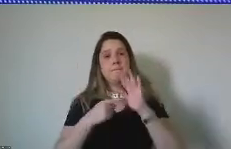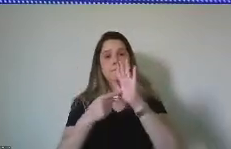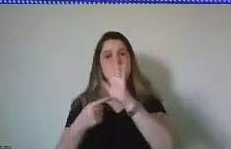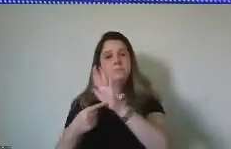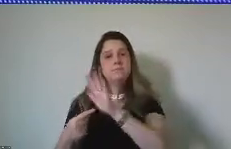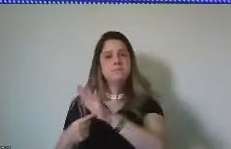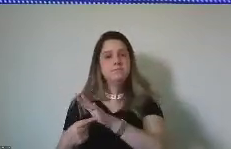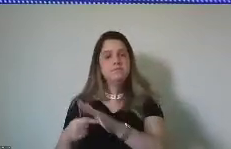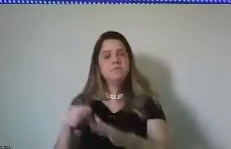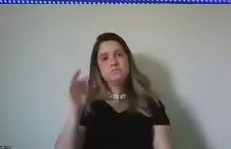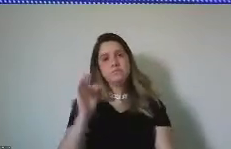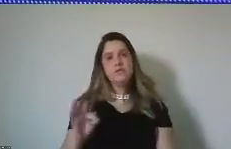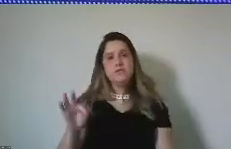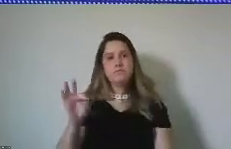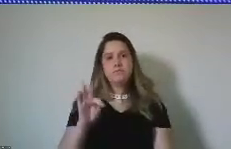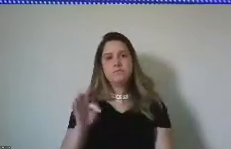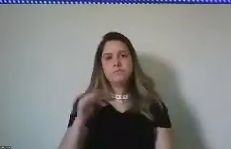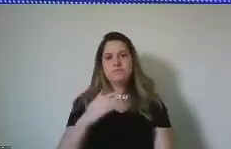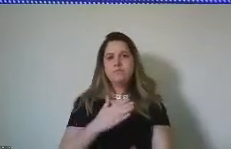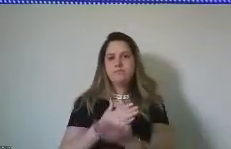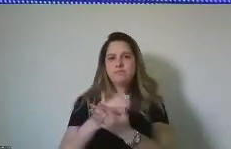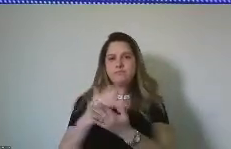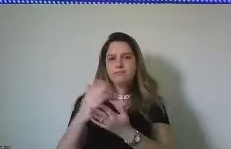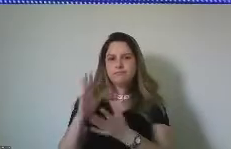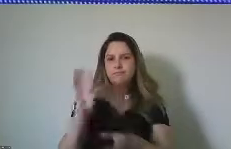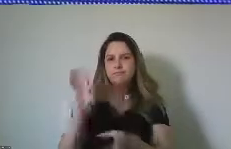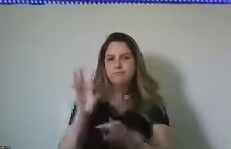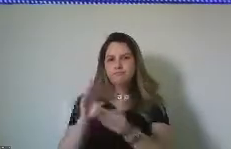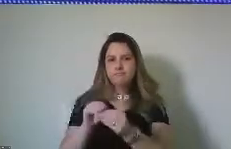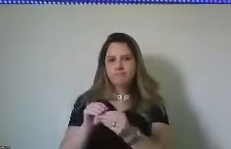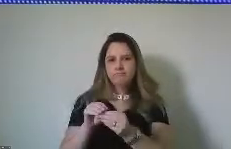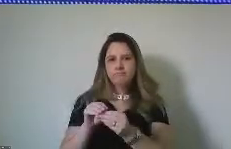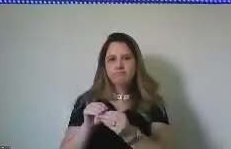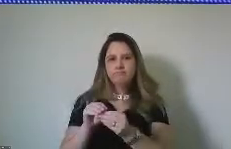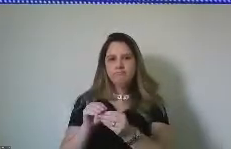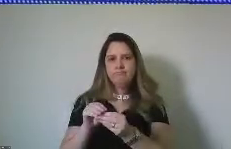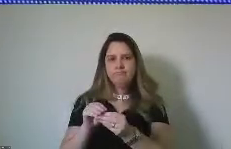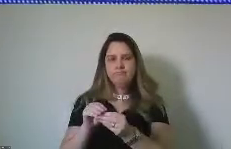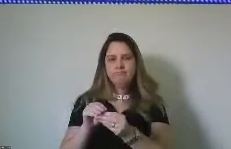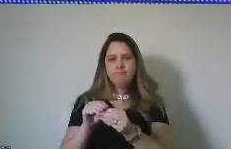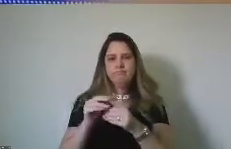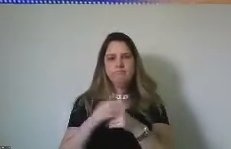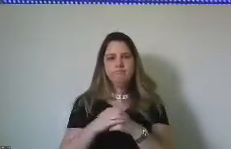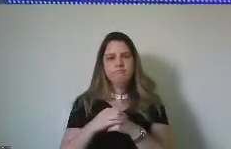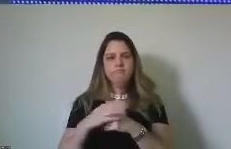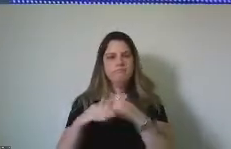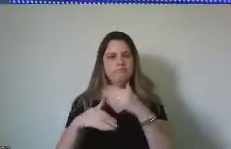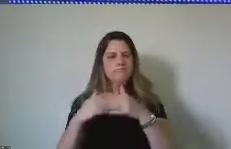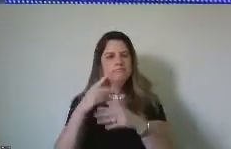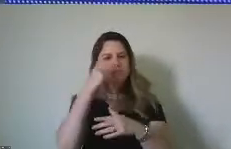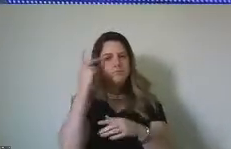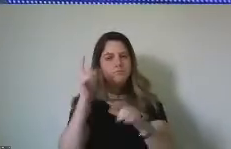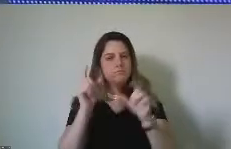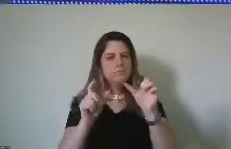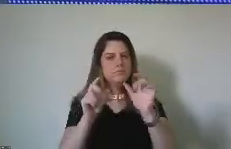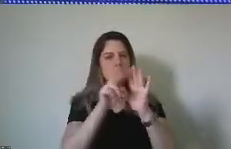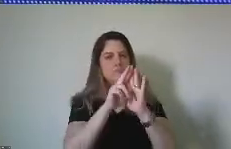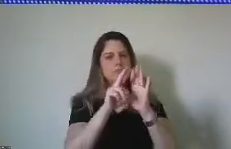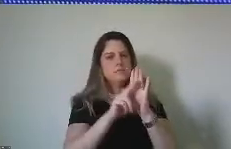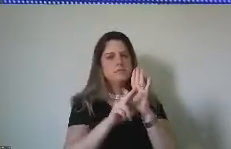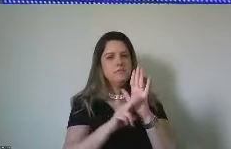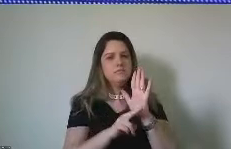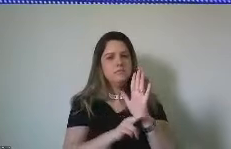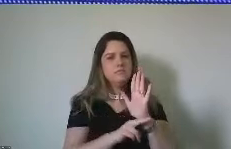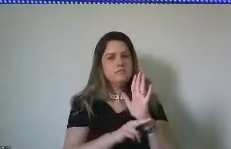faturando para cobrar essa multa contratuais e aí a pessoa aparecer inadimplência essas empresas que